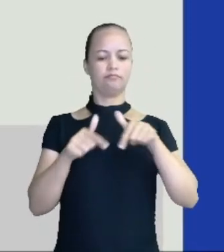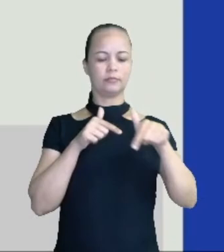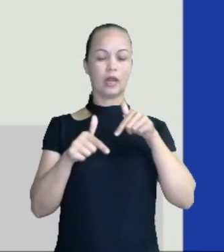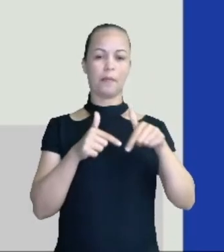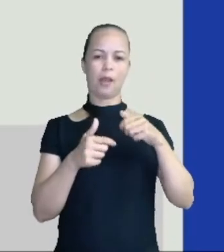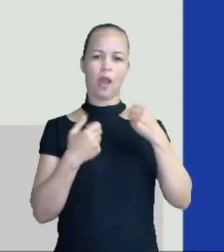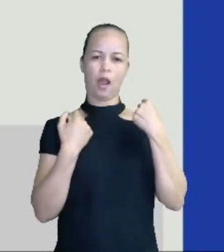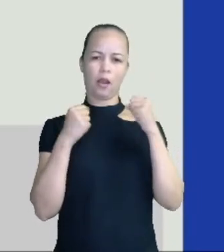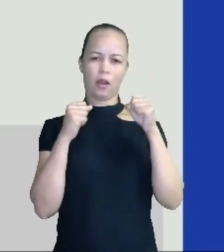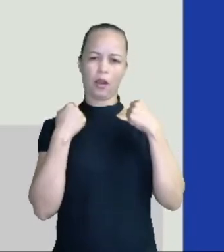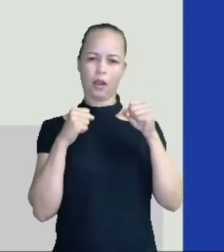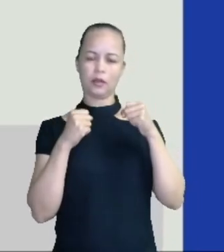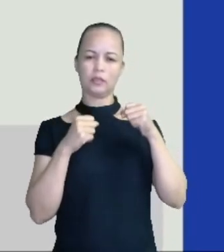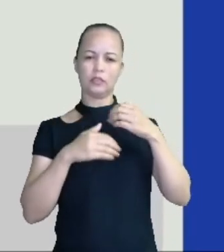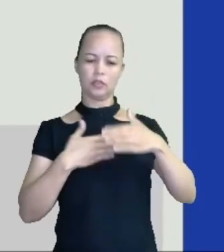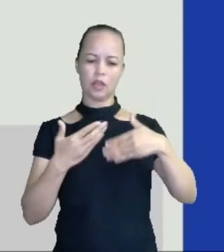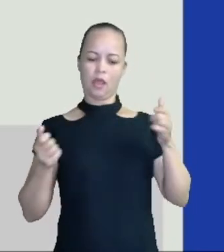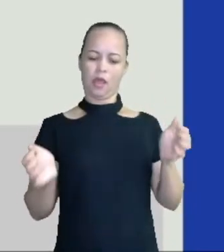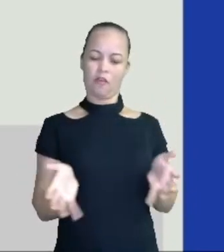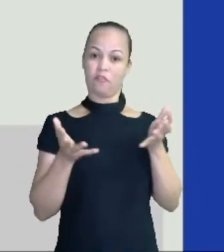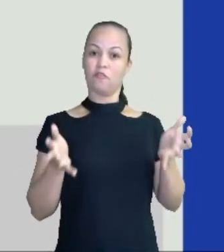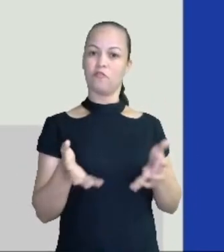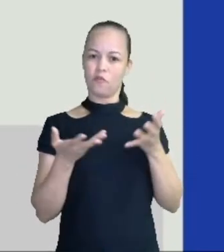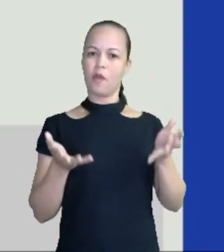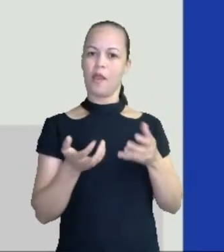elas sim, elas influenciam,